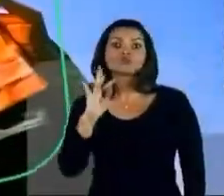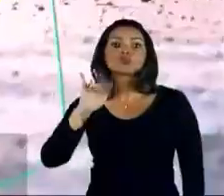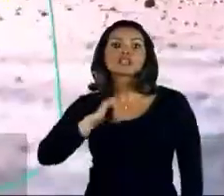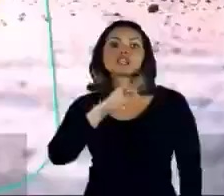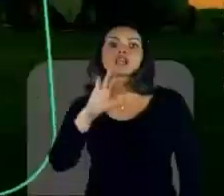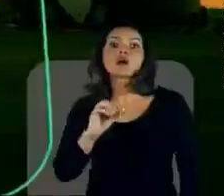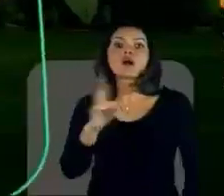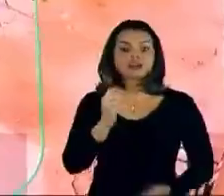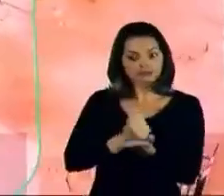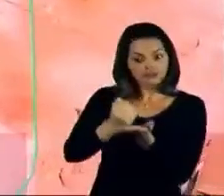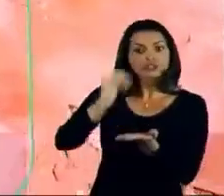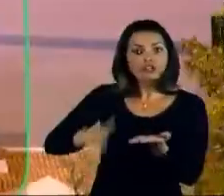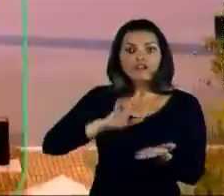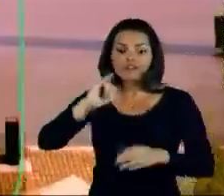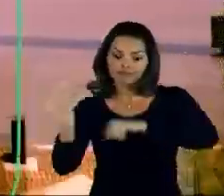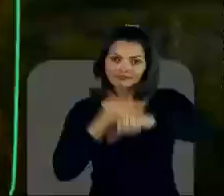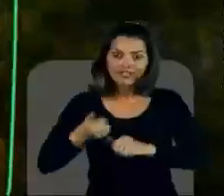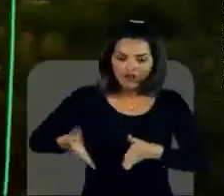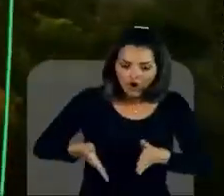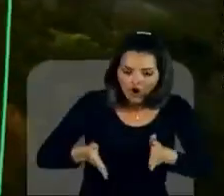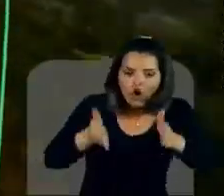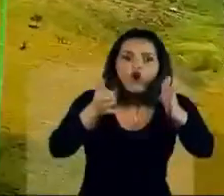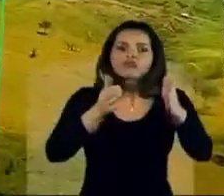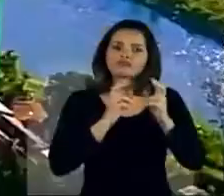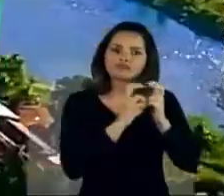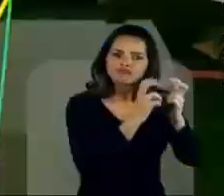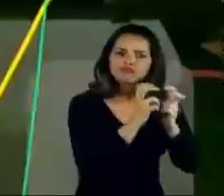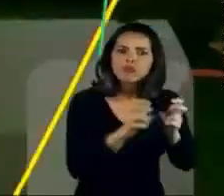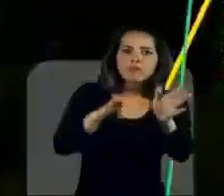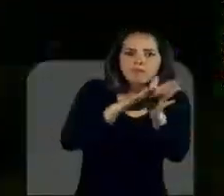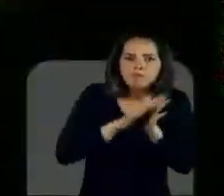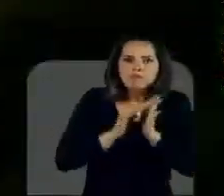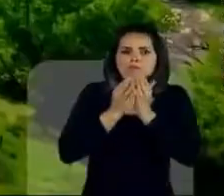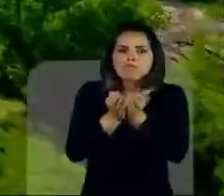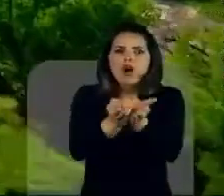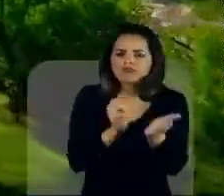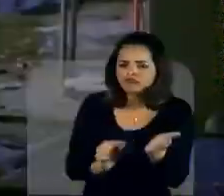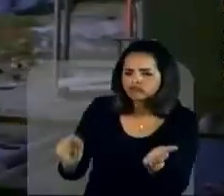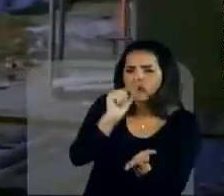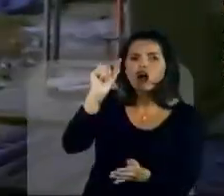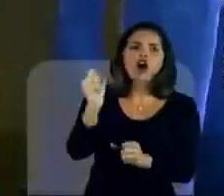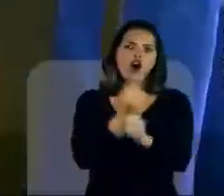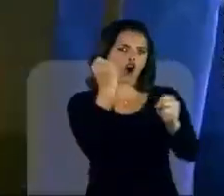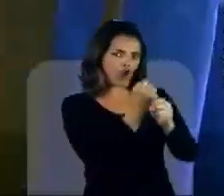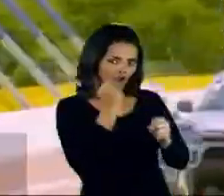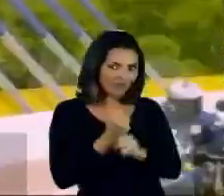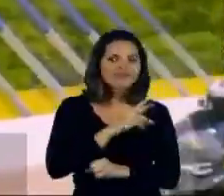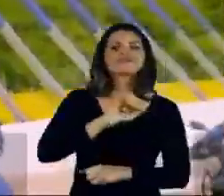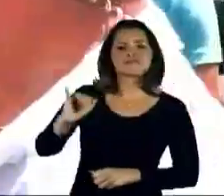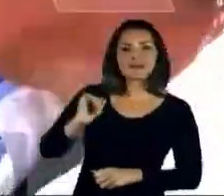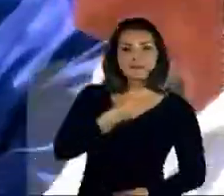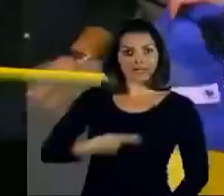tem R$1 trilhão contratados que vão virar rodovias, portos, ferrovias e obras por